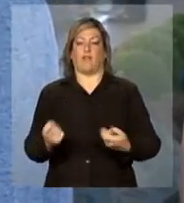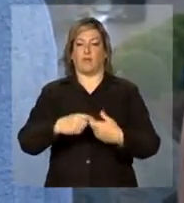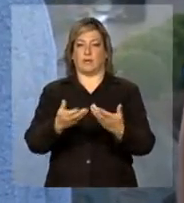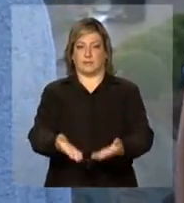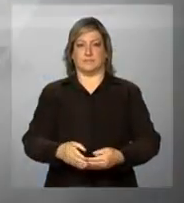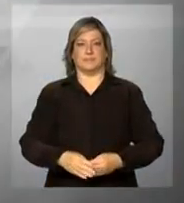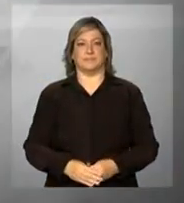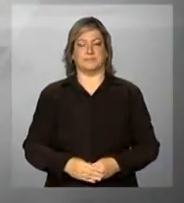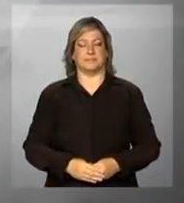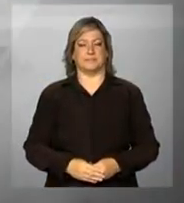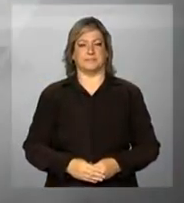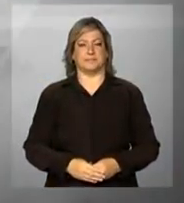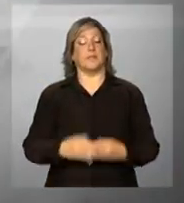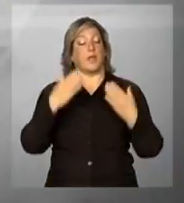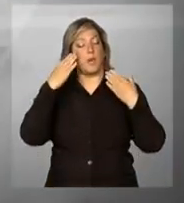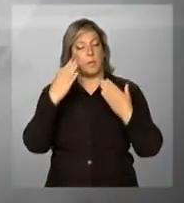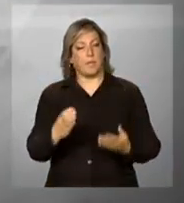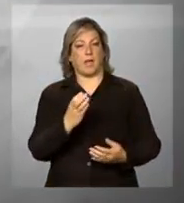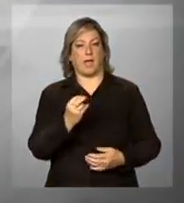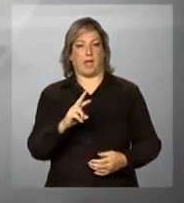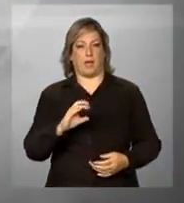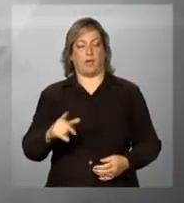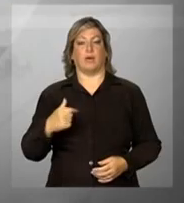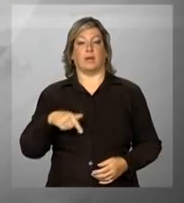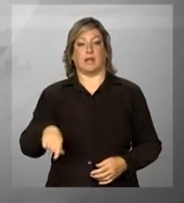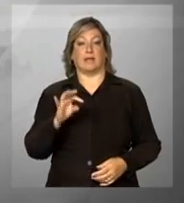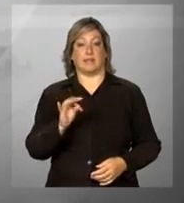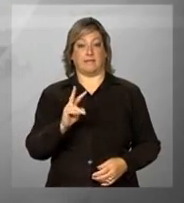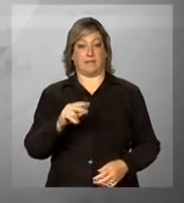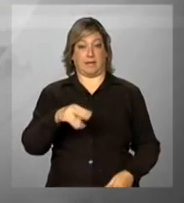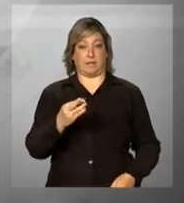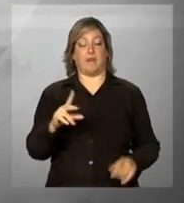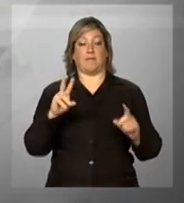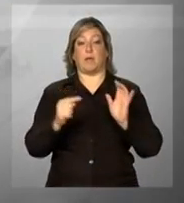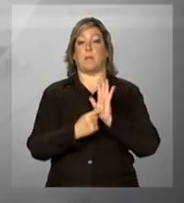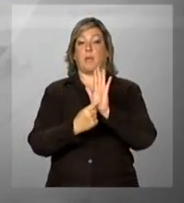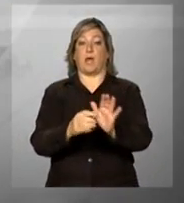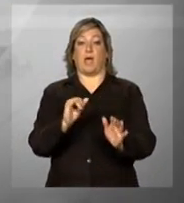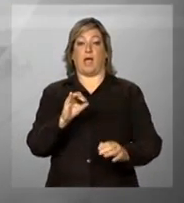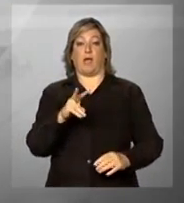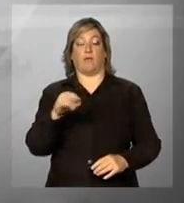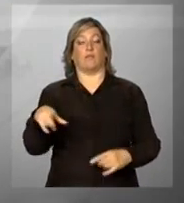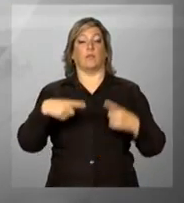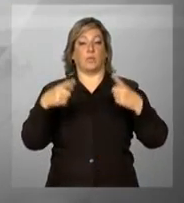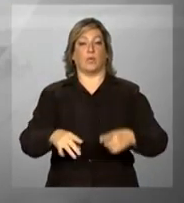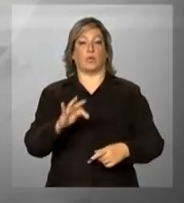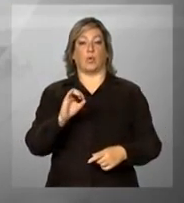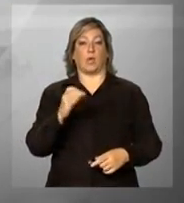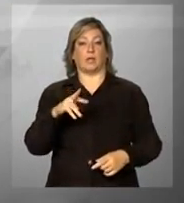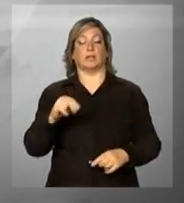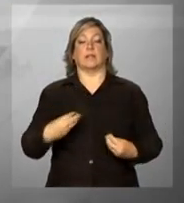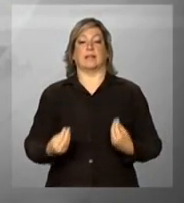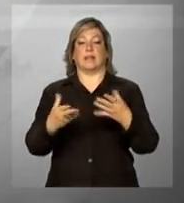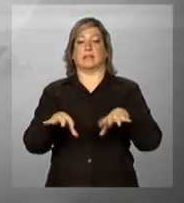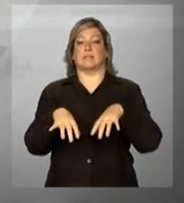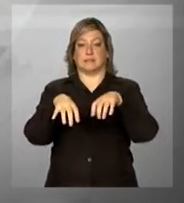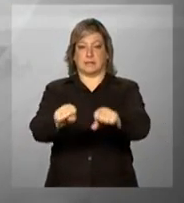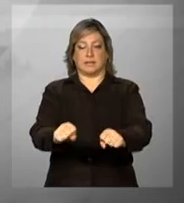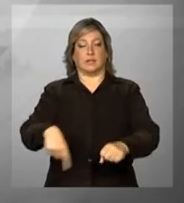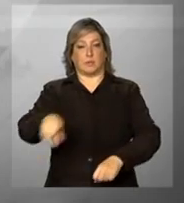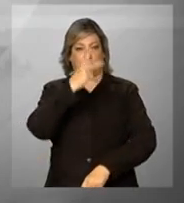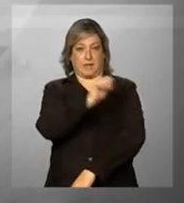estúdio. Obrigada, Carolina. E a TV NBR vai transmitir ao vivo do Tocantins a entrega dos certificados